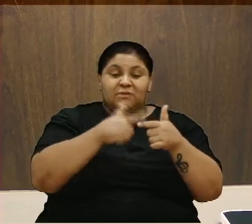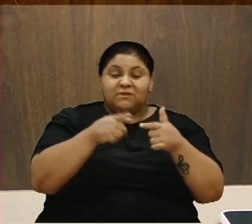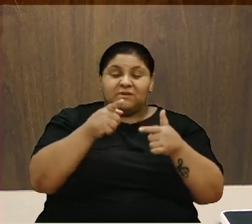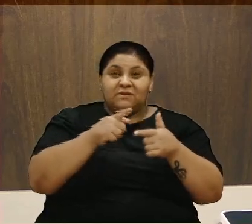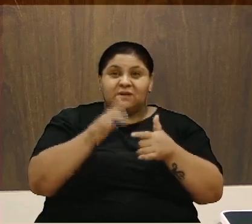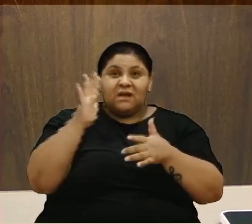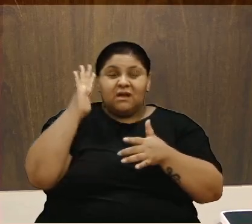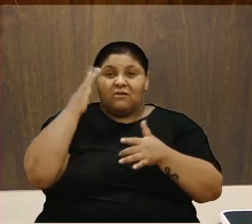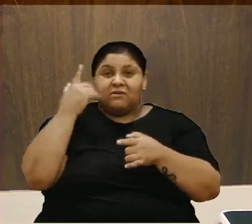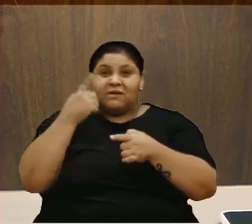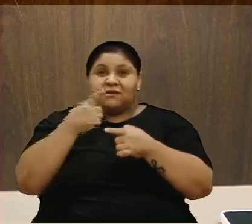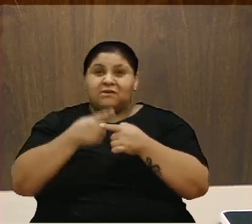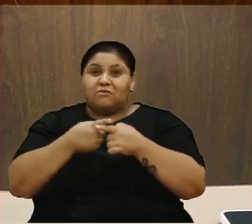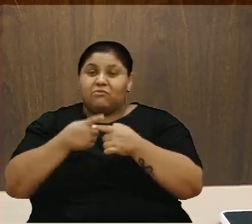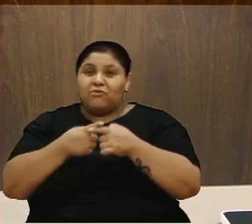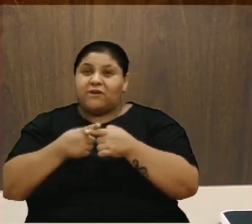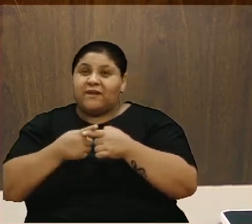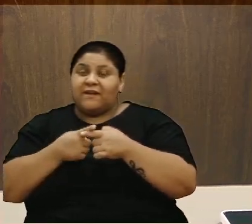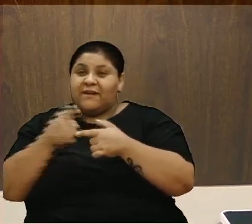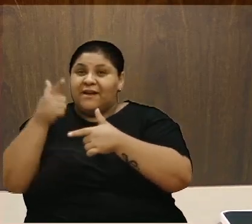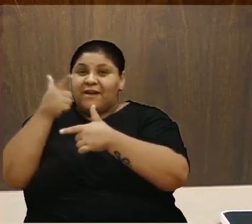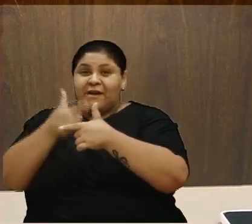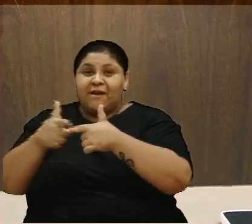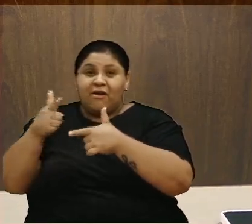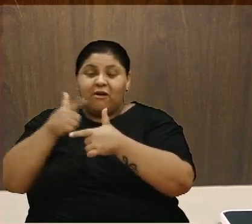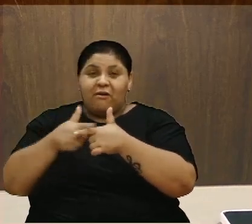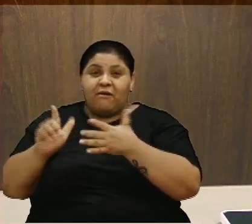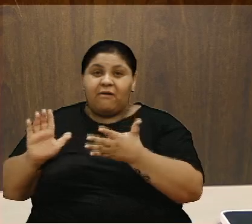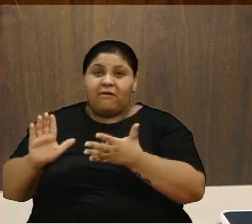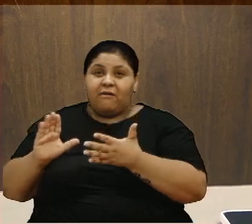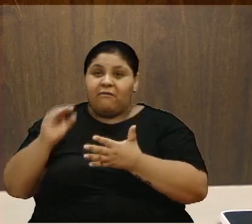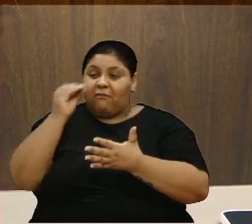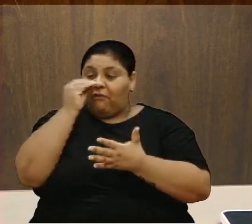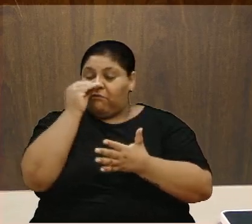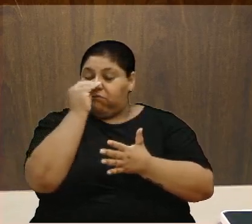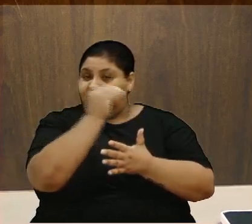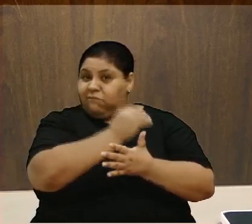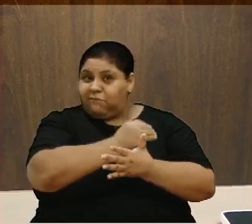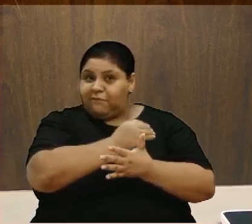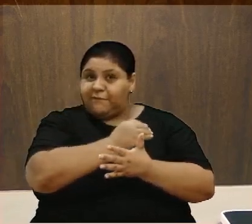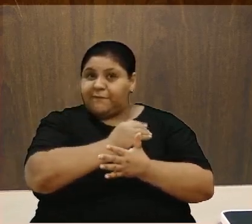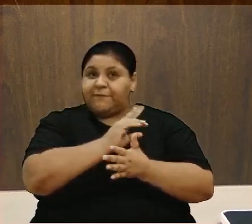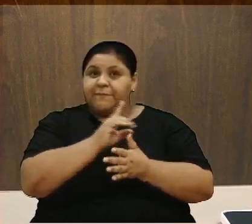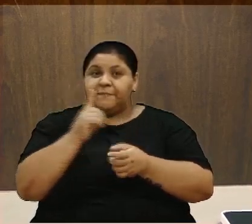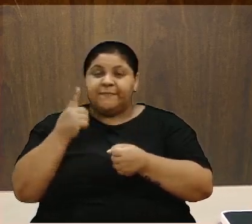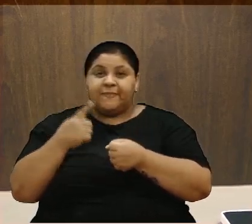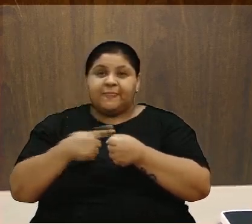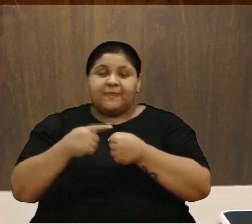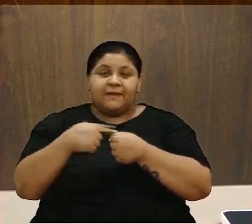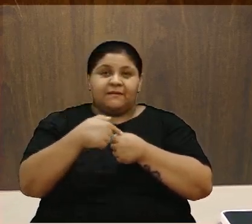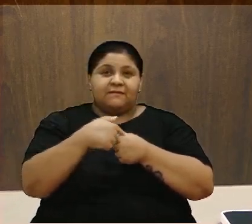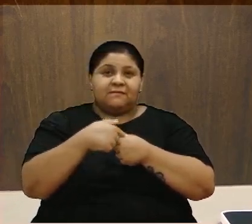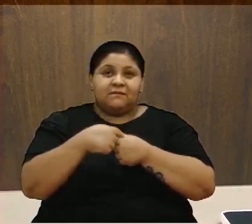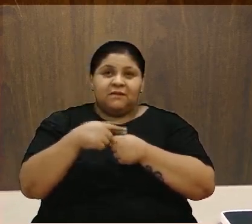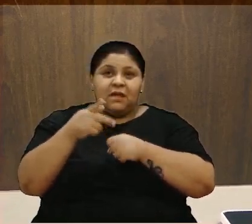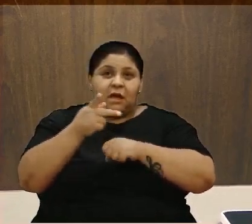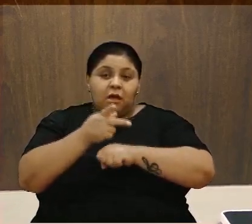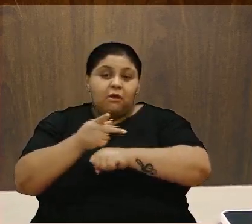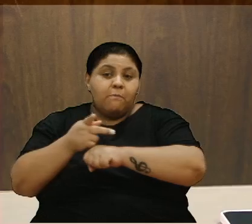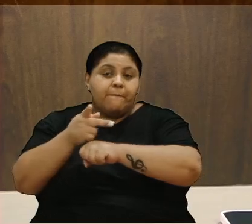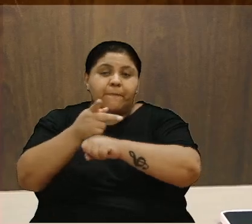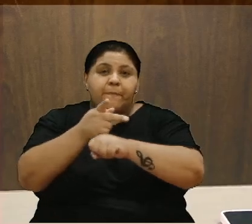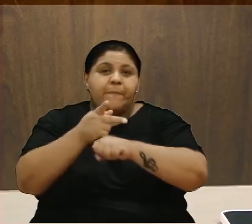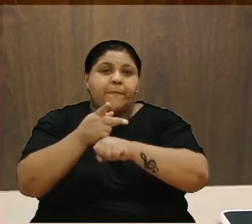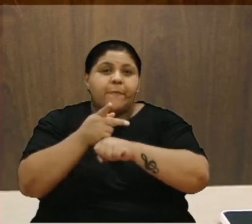gargalo gigantesco e pela omissão deste município em buscar habilitar